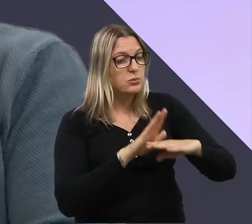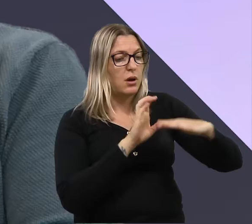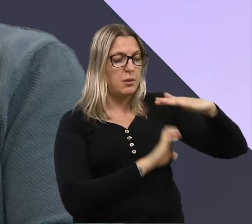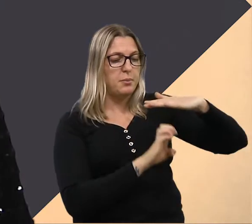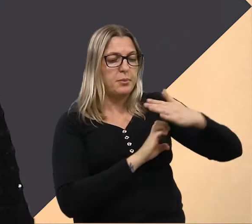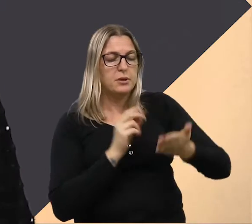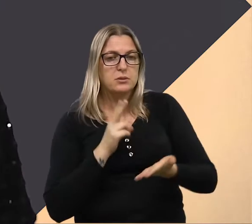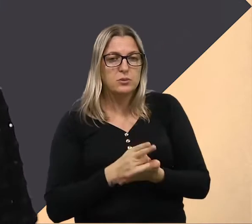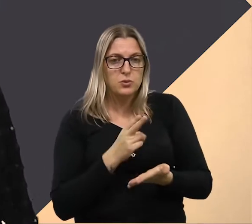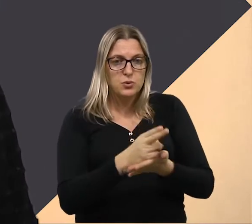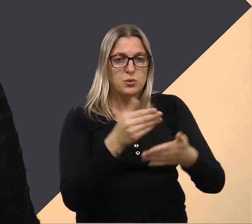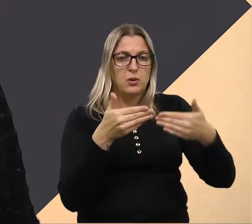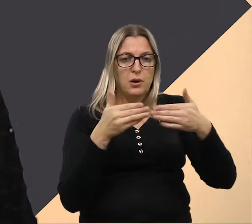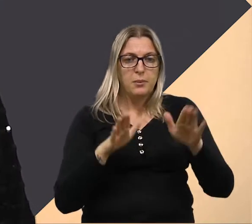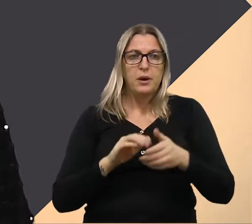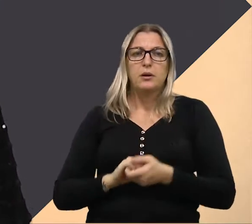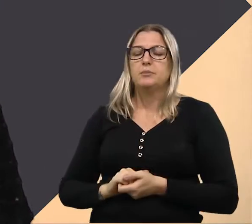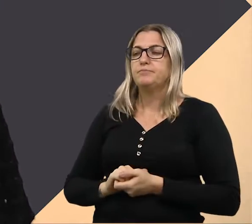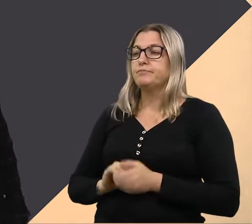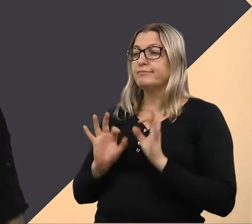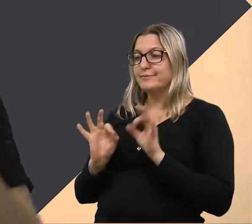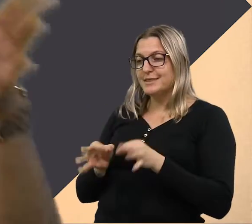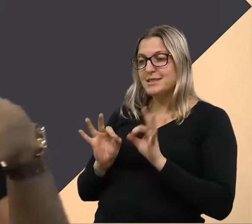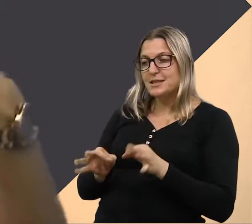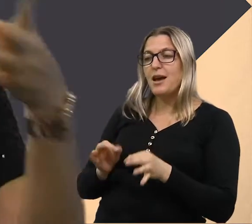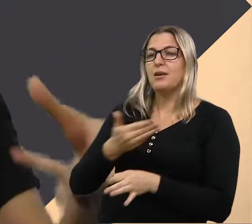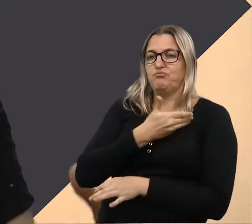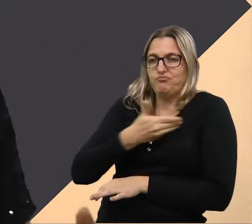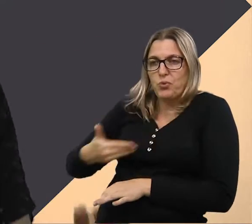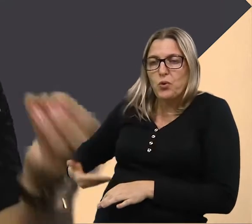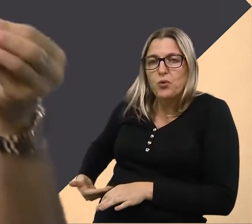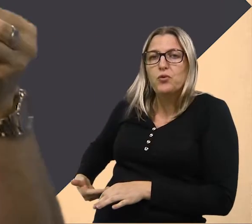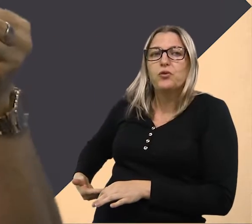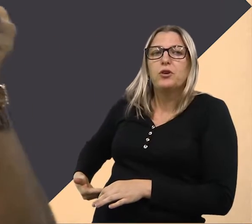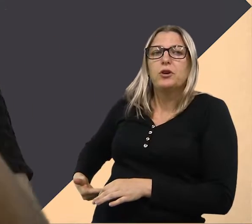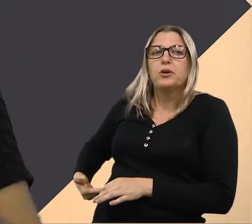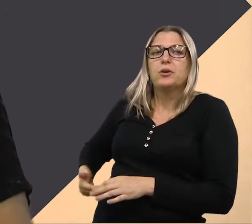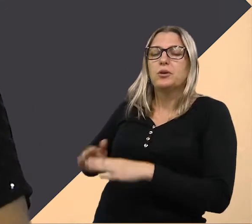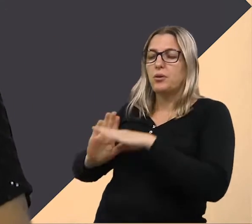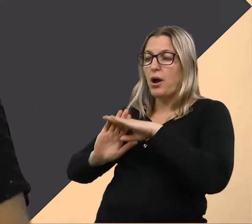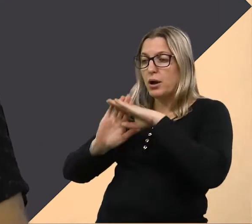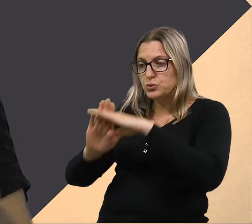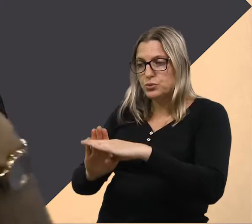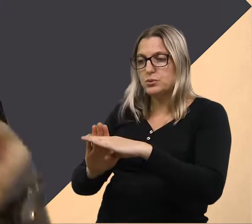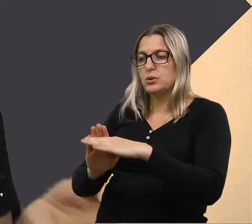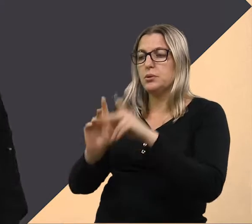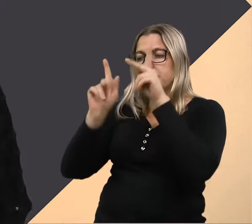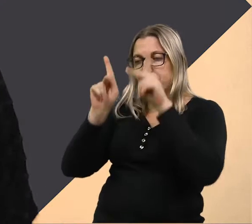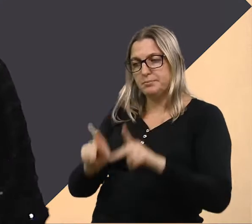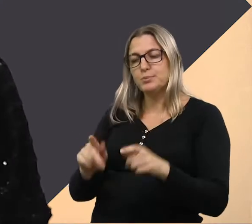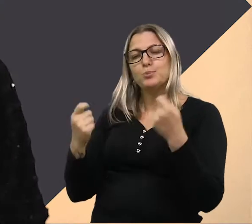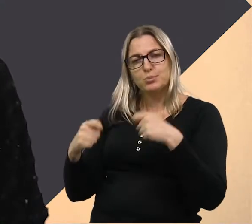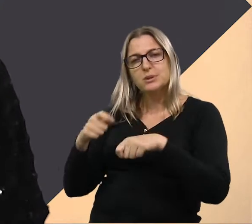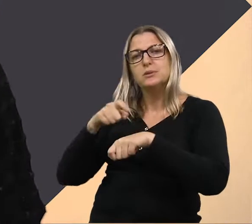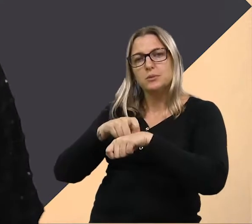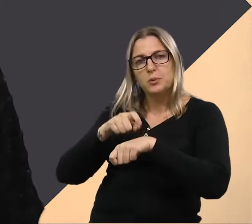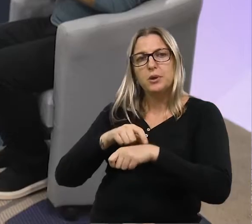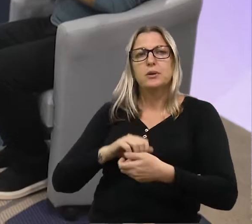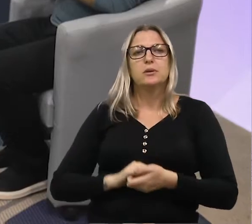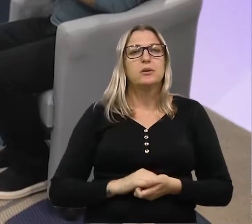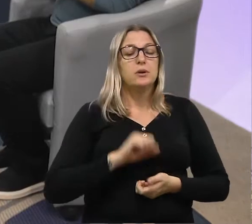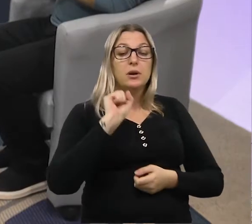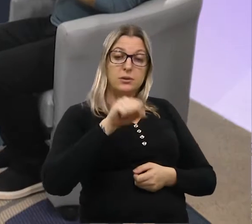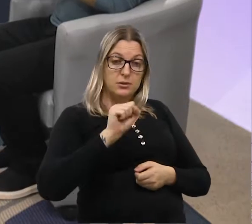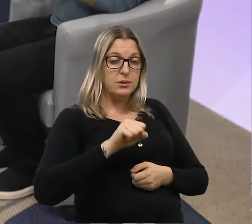quer você mantém no mercado Isso aí é o a prefeitura o governo fazendo ajudando e auxiliando quem mais precisa